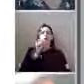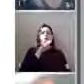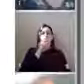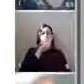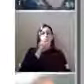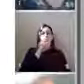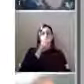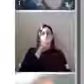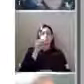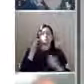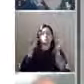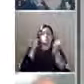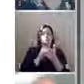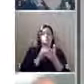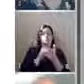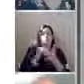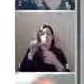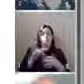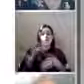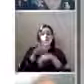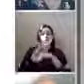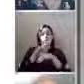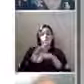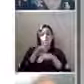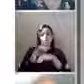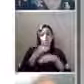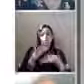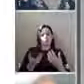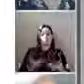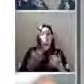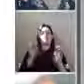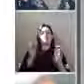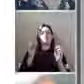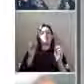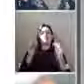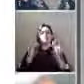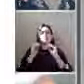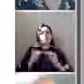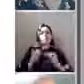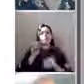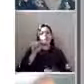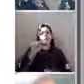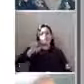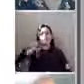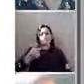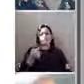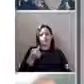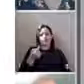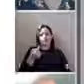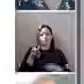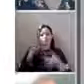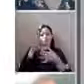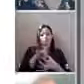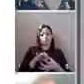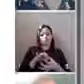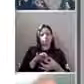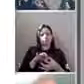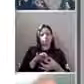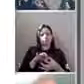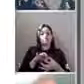em negro, normal, separados por ponto e vírgula, né? E com